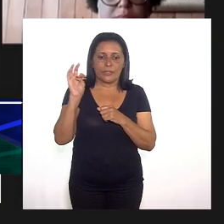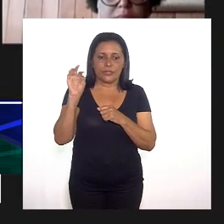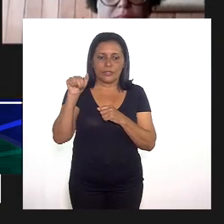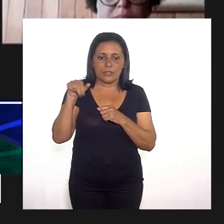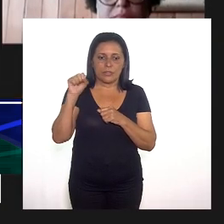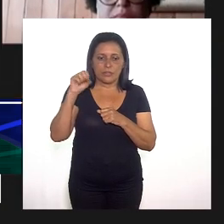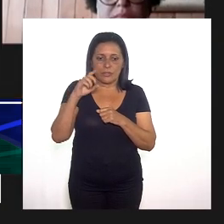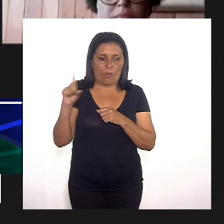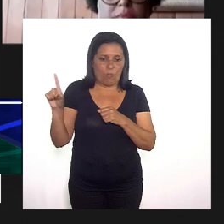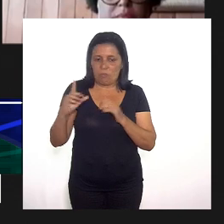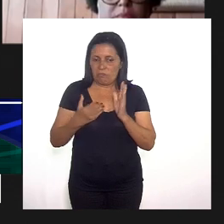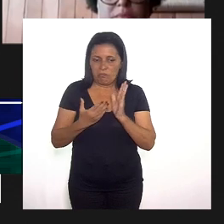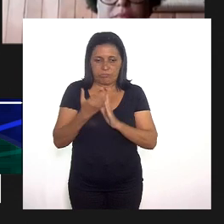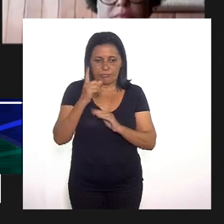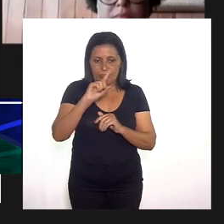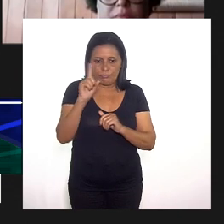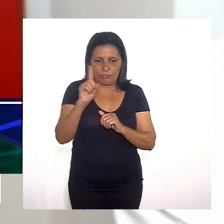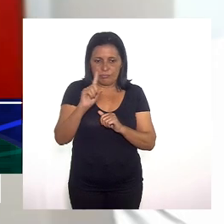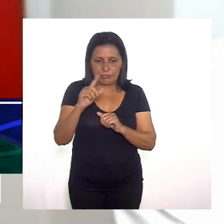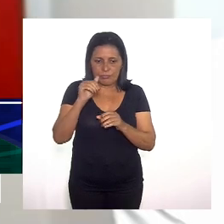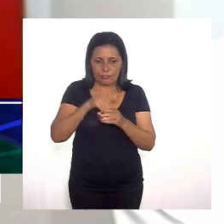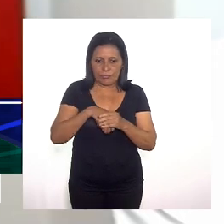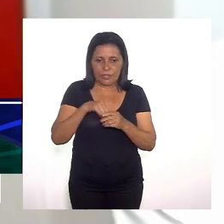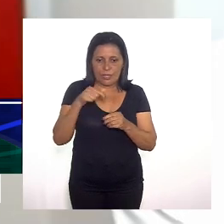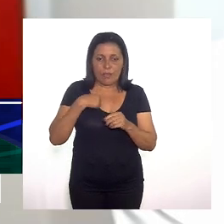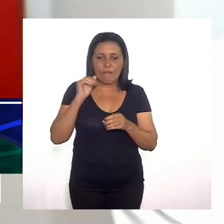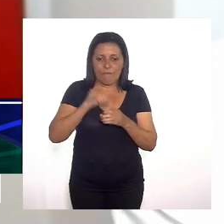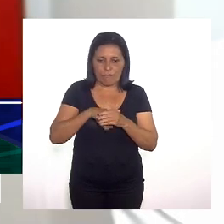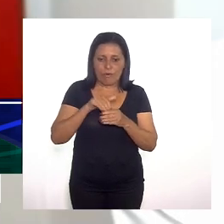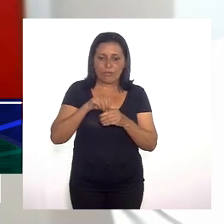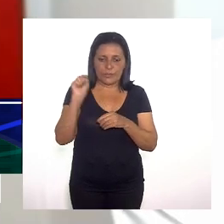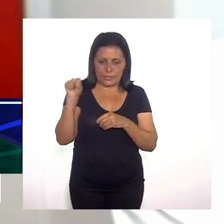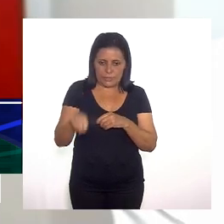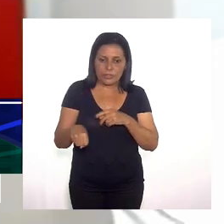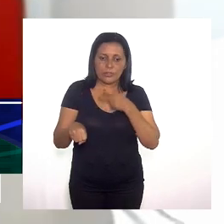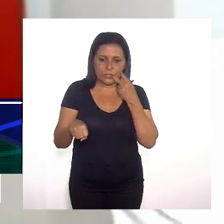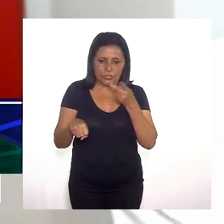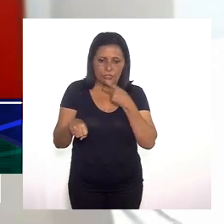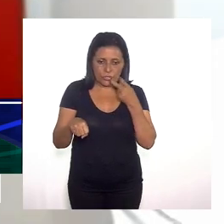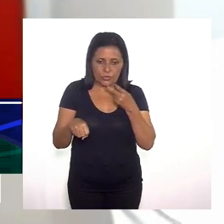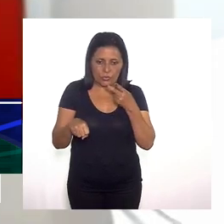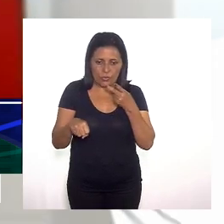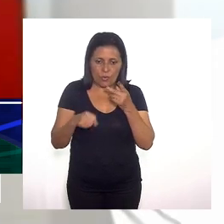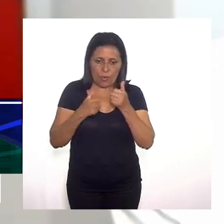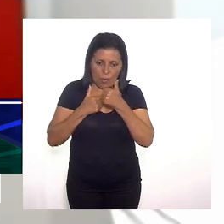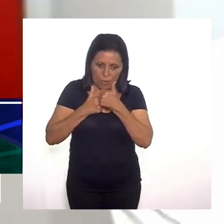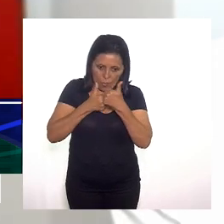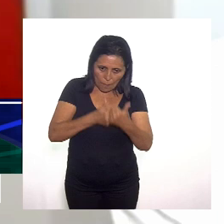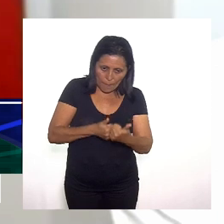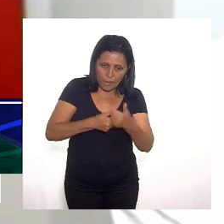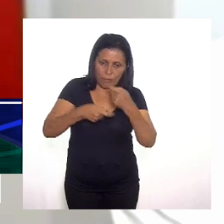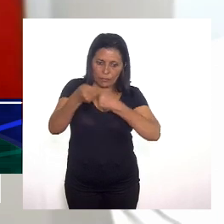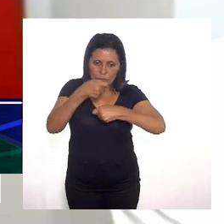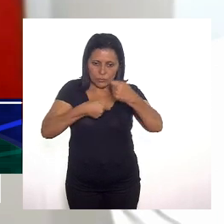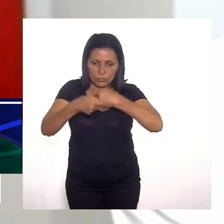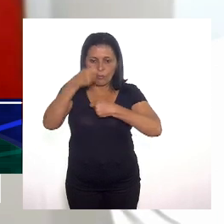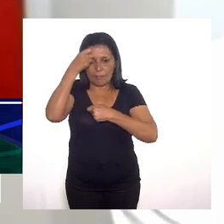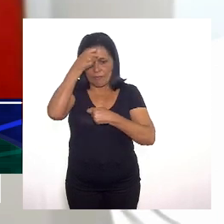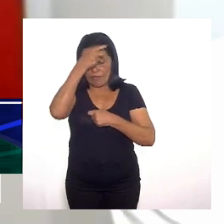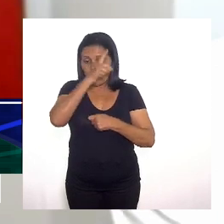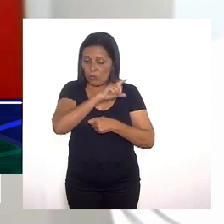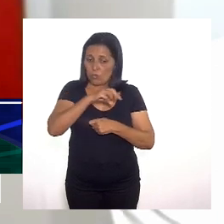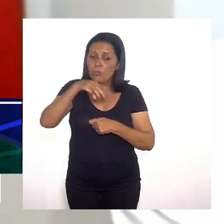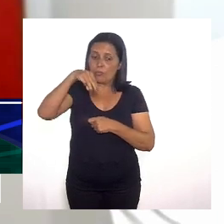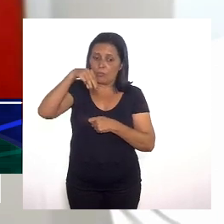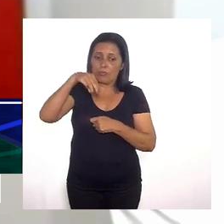abstenção. É, eu faço o voto sim e digo que estou acompanhando a administração do prefeito